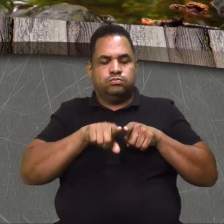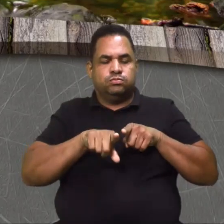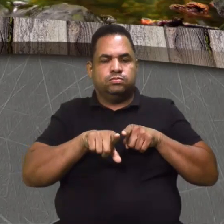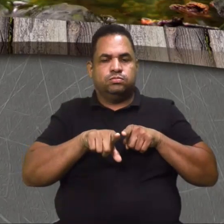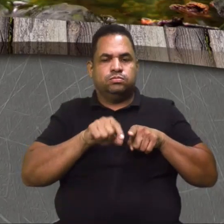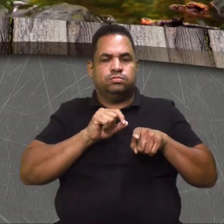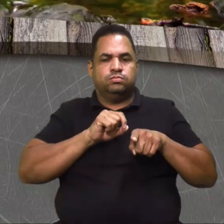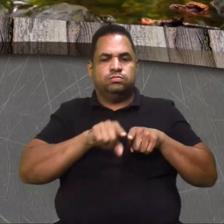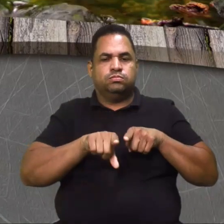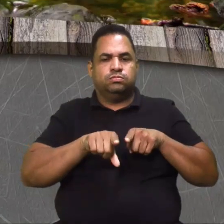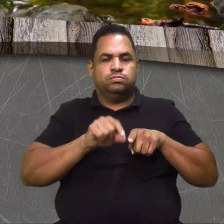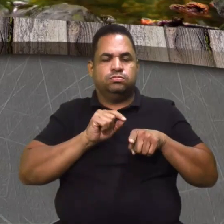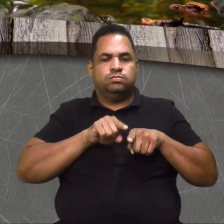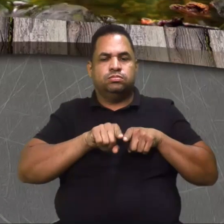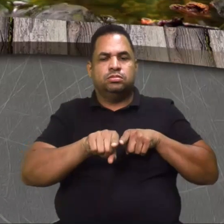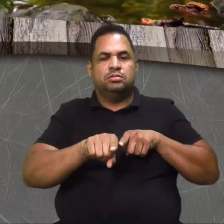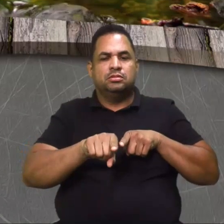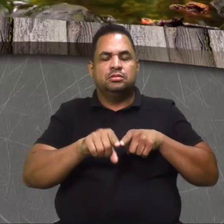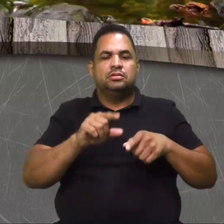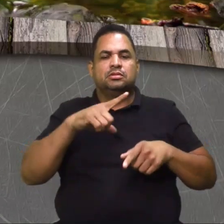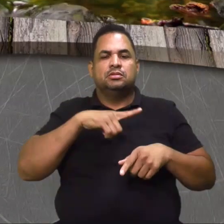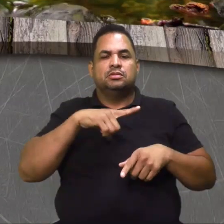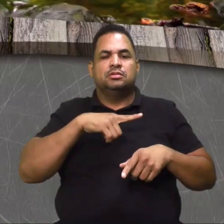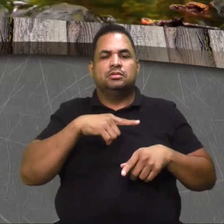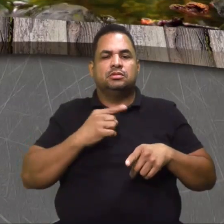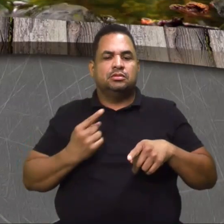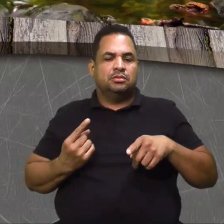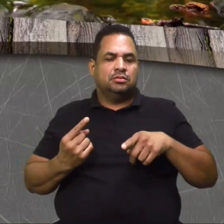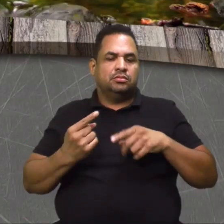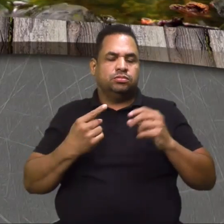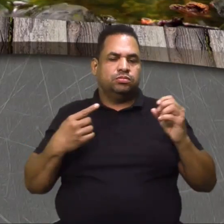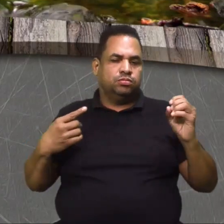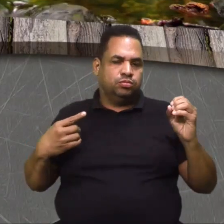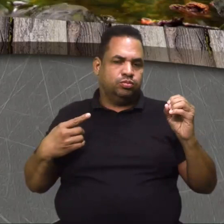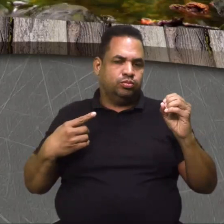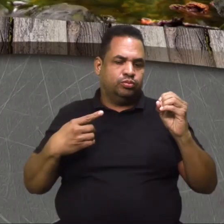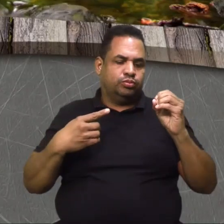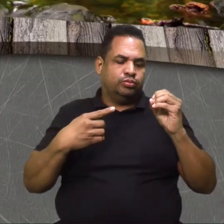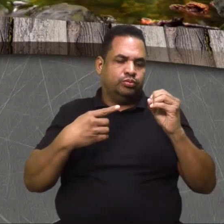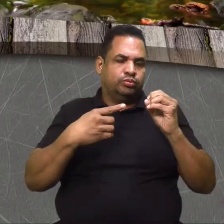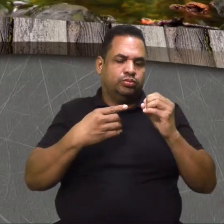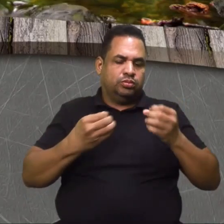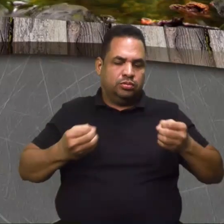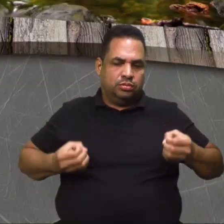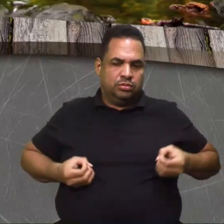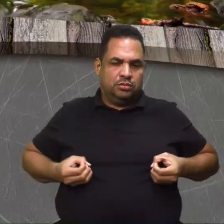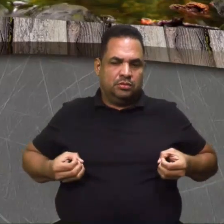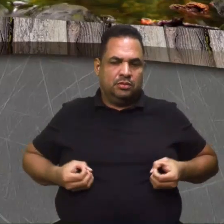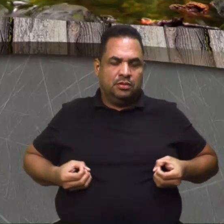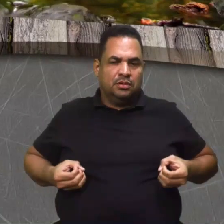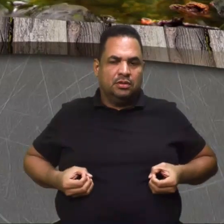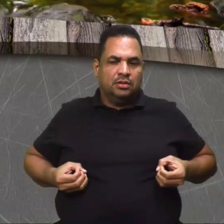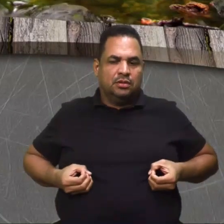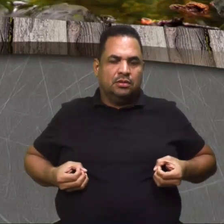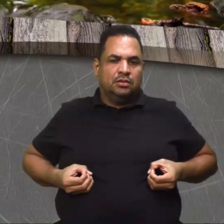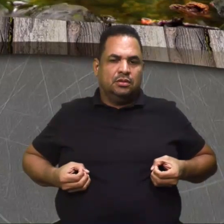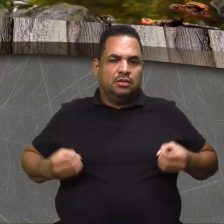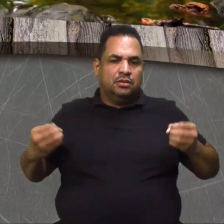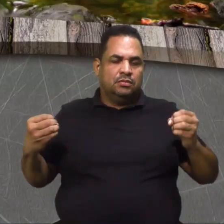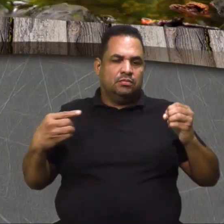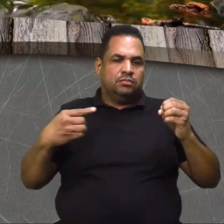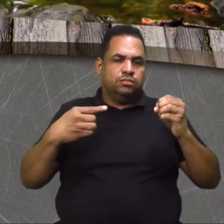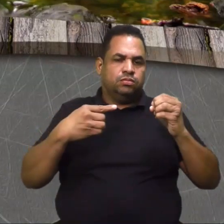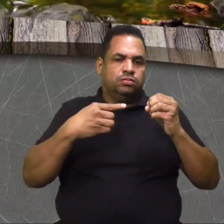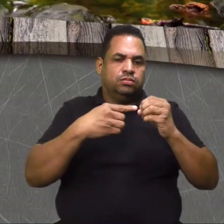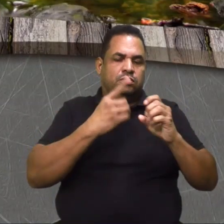que contém o espermatozoide vai ao encontro lá na tuba uterina, que a gente viu essa aula, lá na tuba uterina e